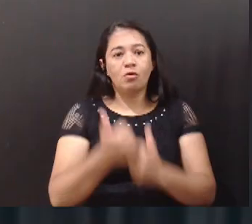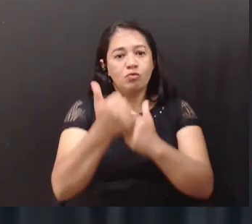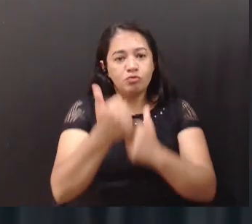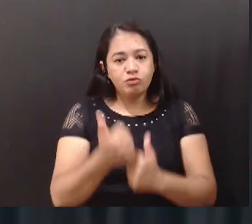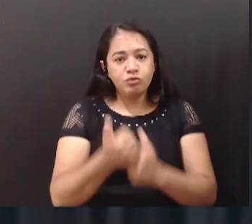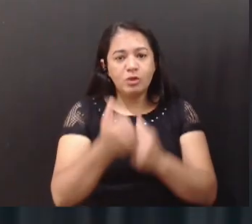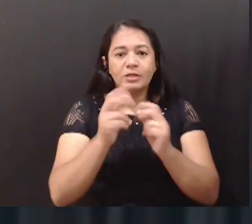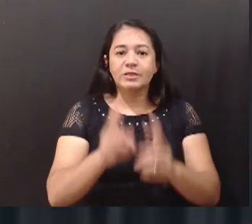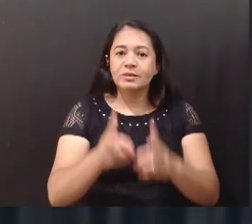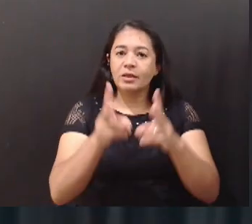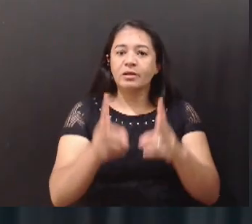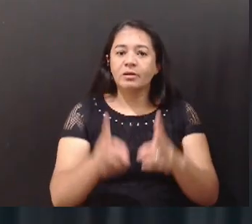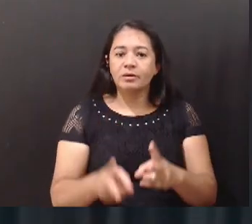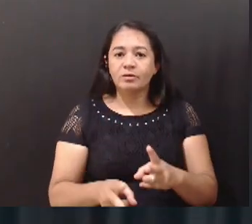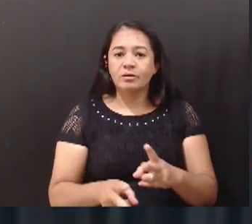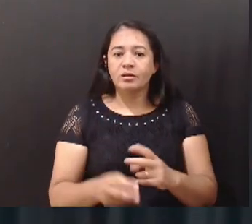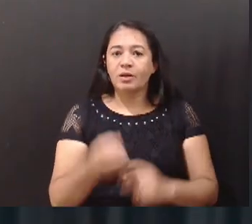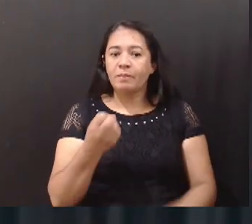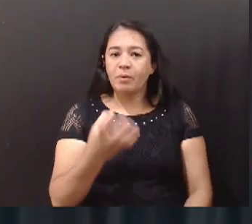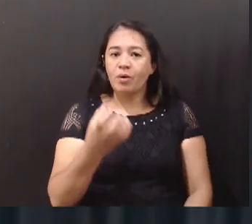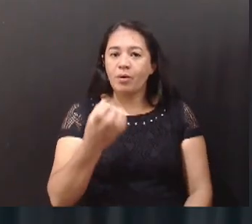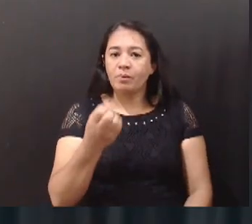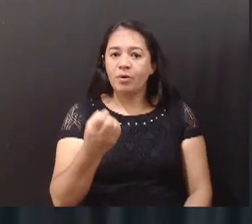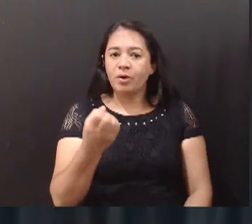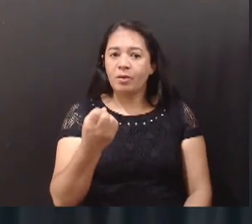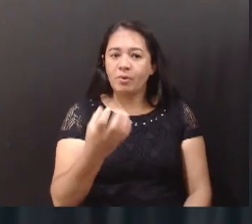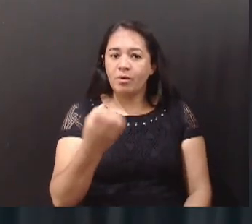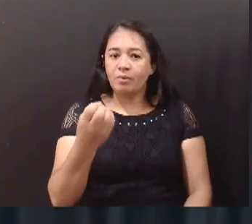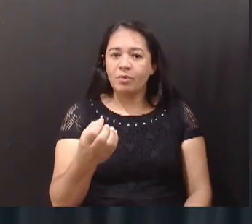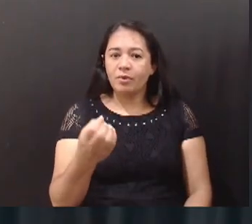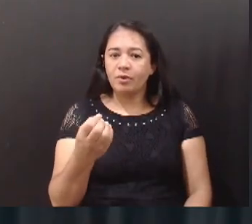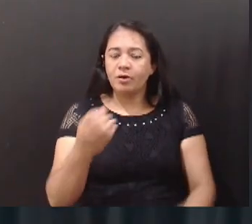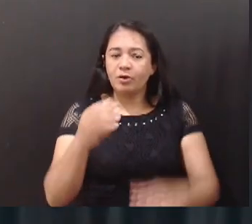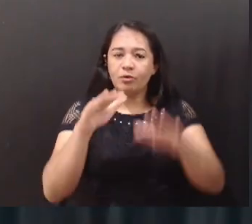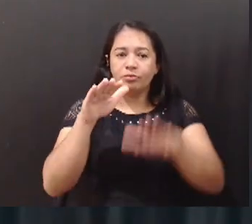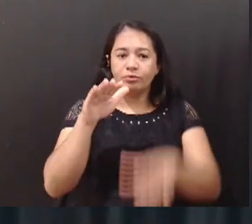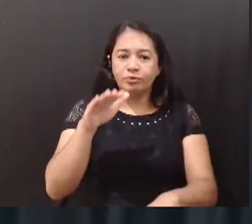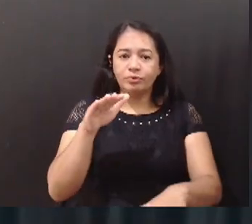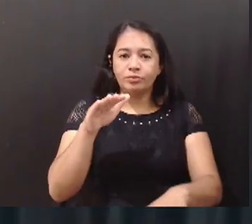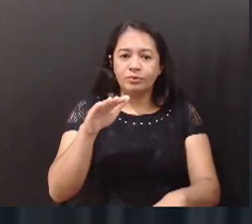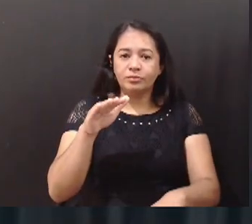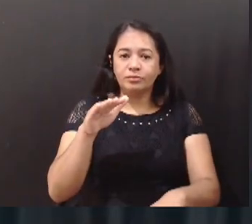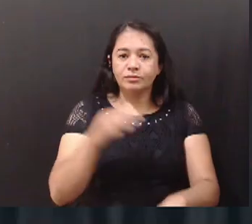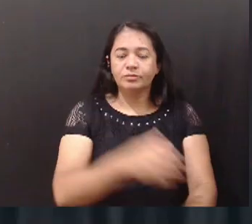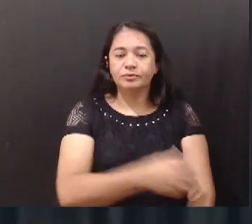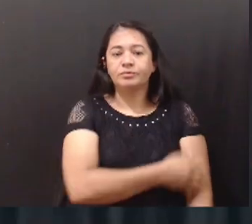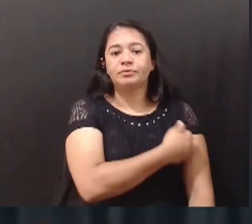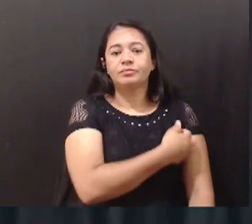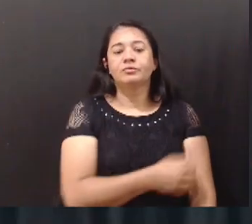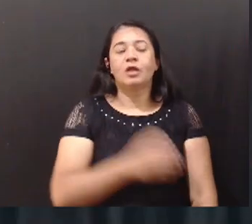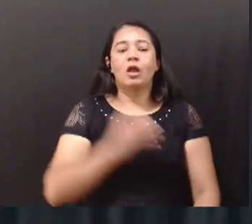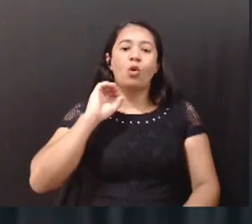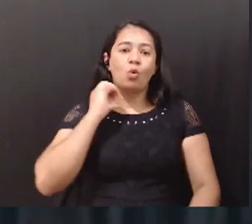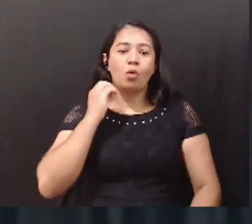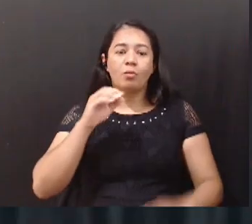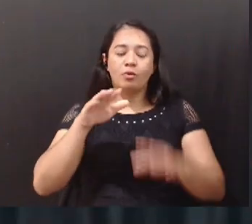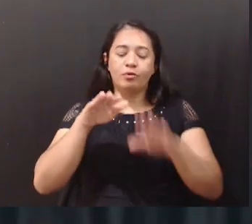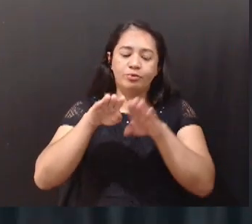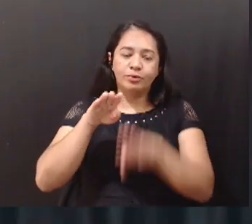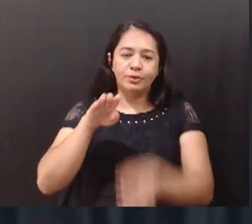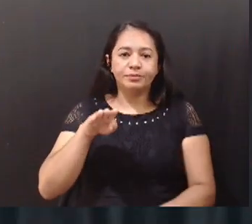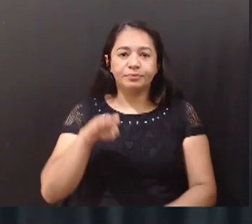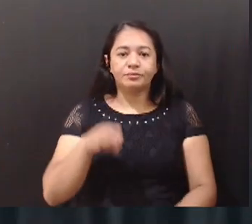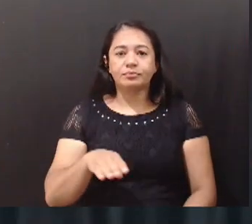assim, ele te dá uma coisa boa, ruim. Aí você abaixa a sua... Vai um outro neurohormônio e vai jogar você lá para baixo. Aí boa